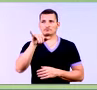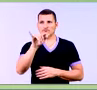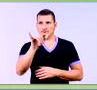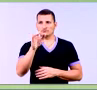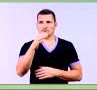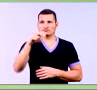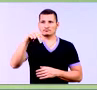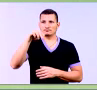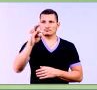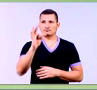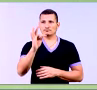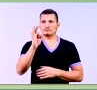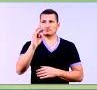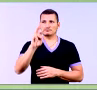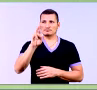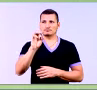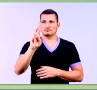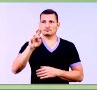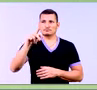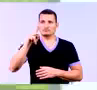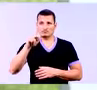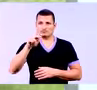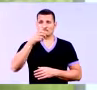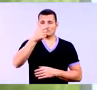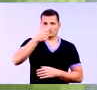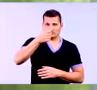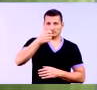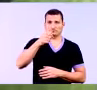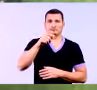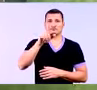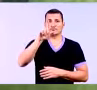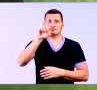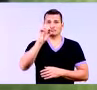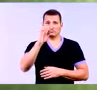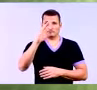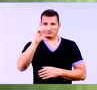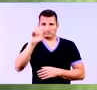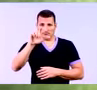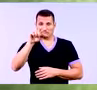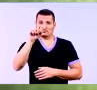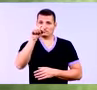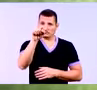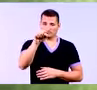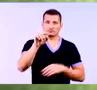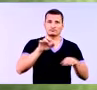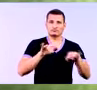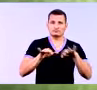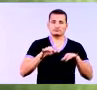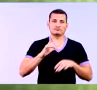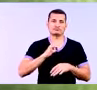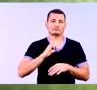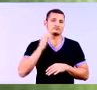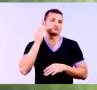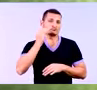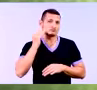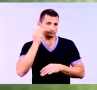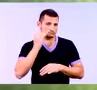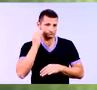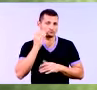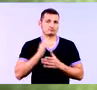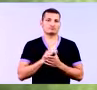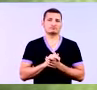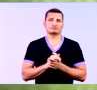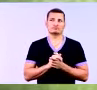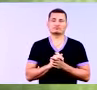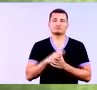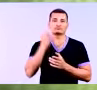primeiro modelo, o modelo local, ele considera que você, programador, tem experiência suficiente